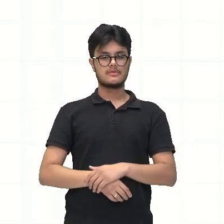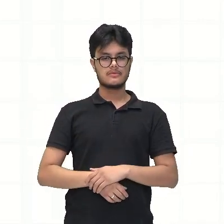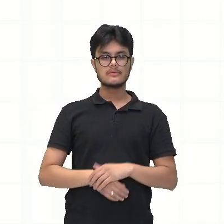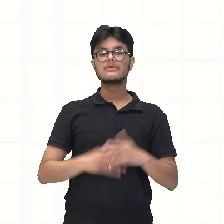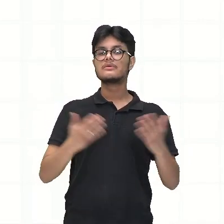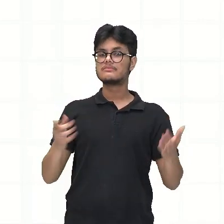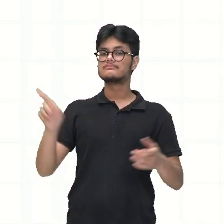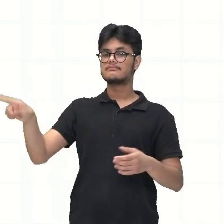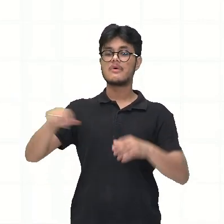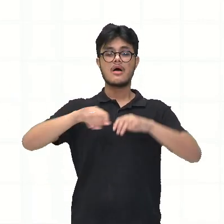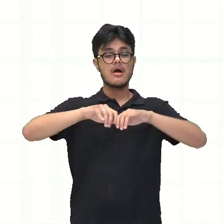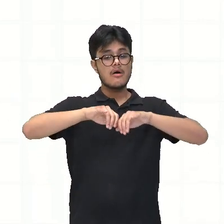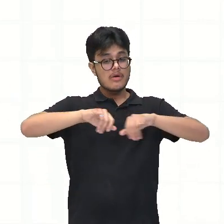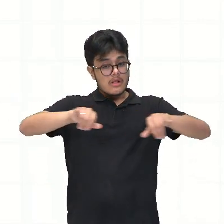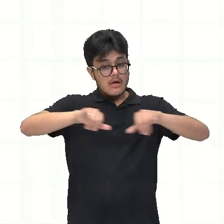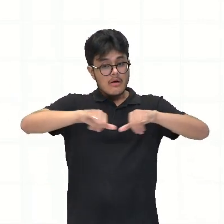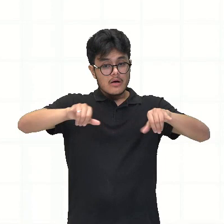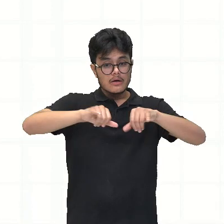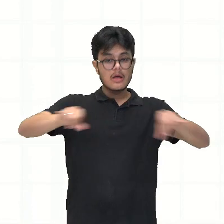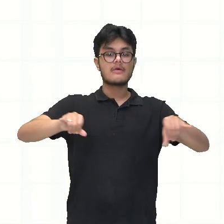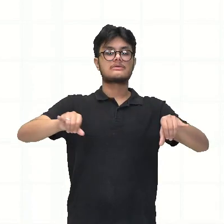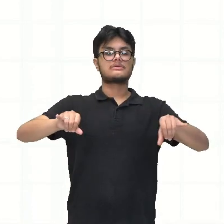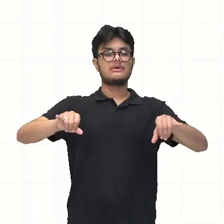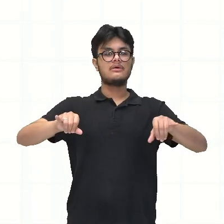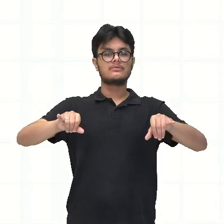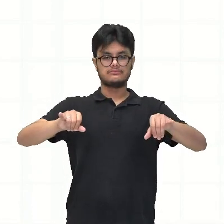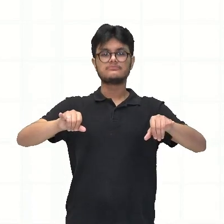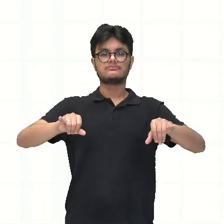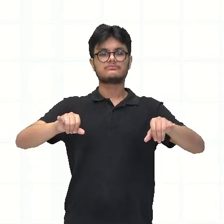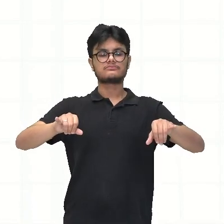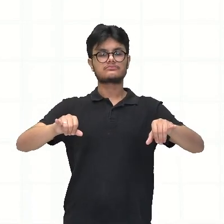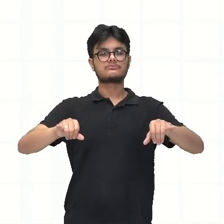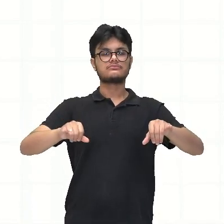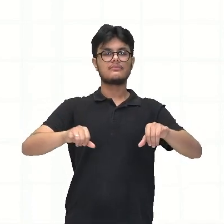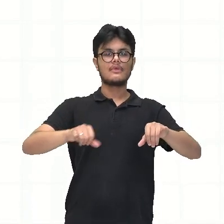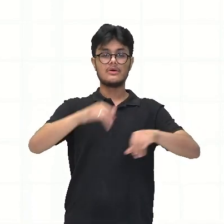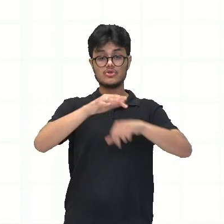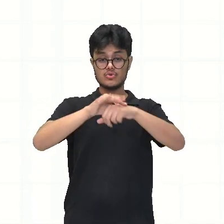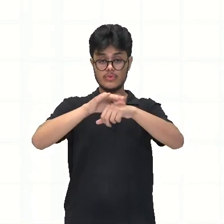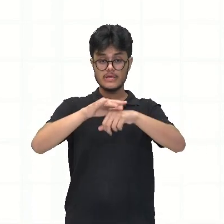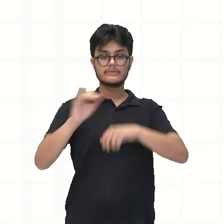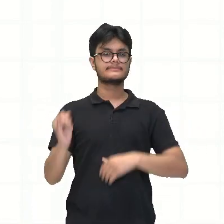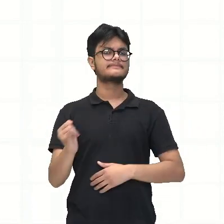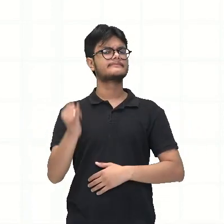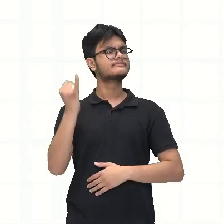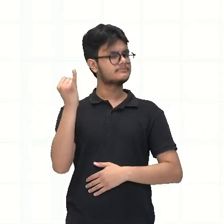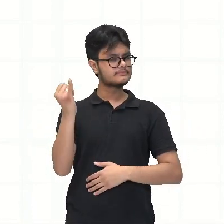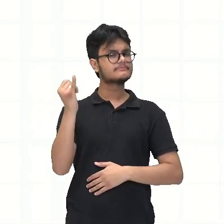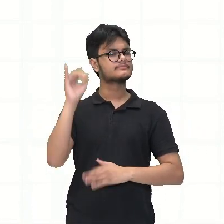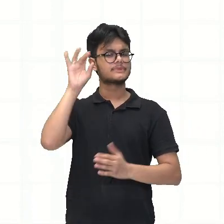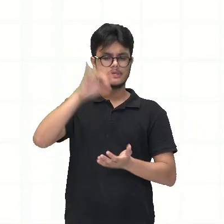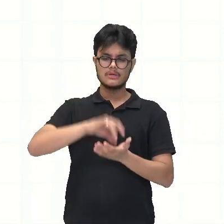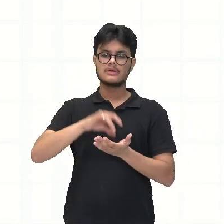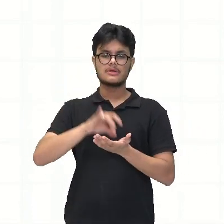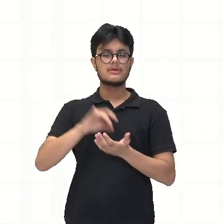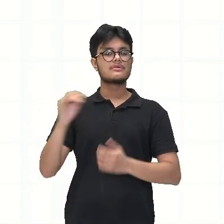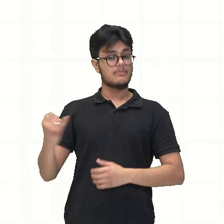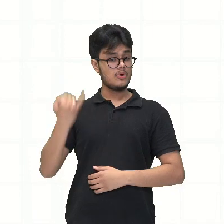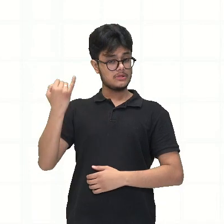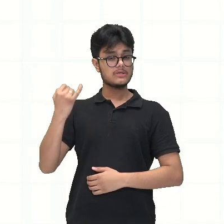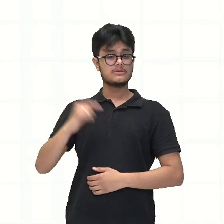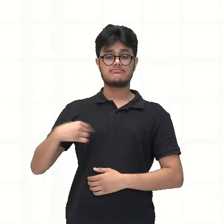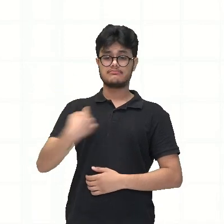essas campanhas de conscientização, elas são campanhas que são muito